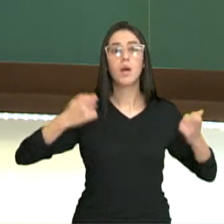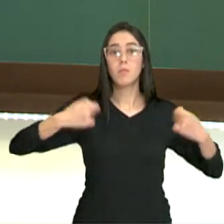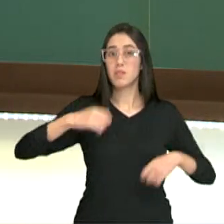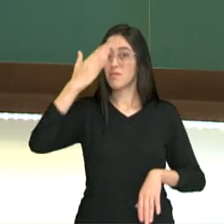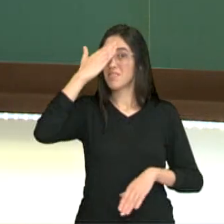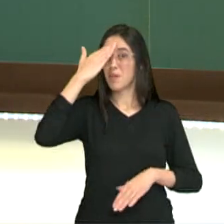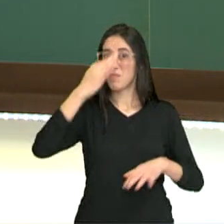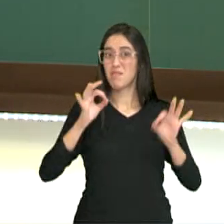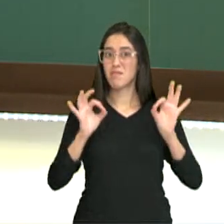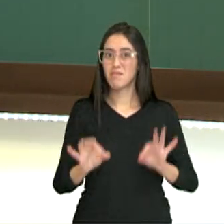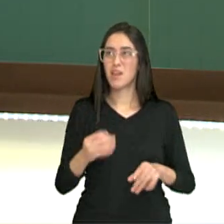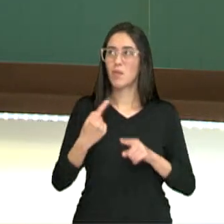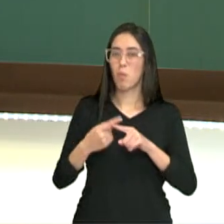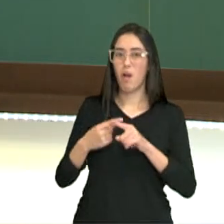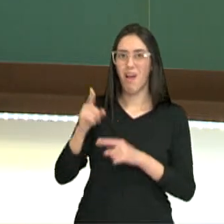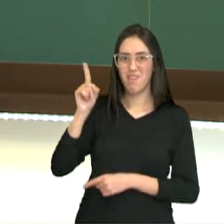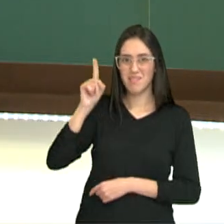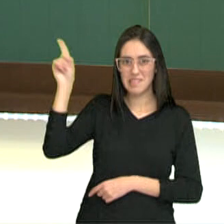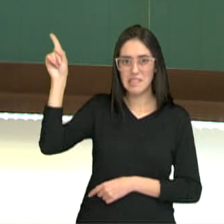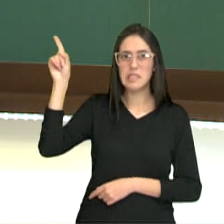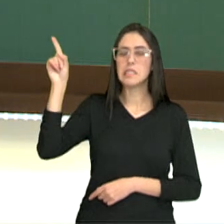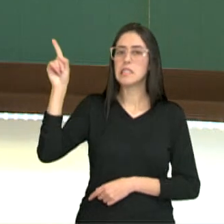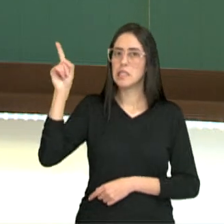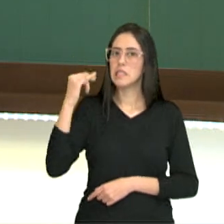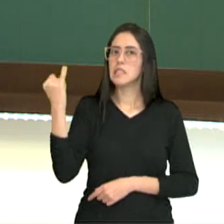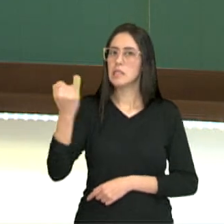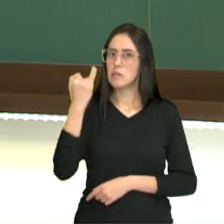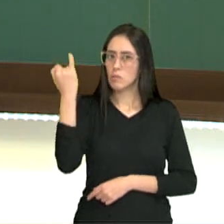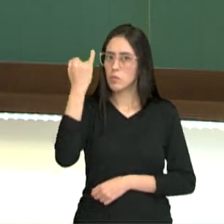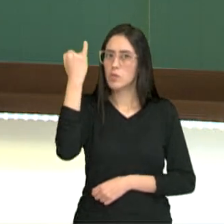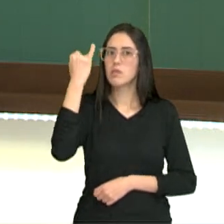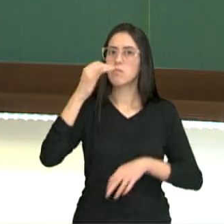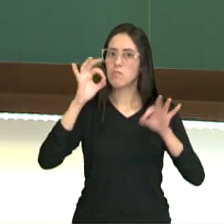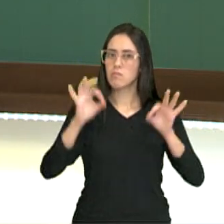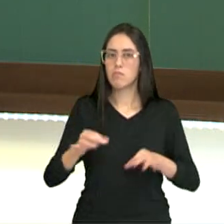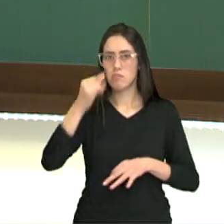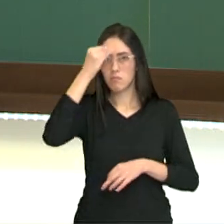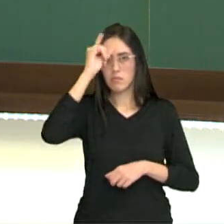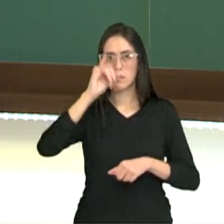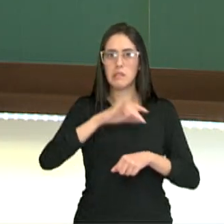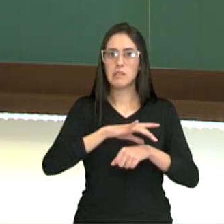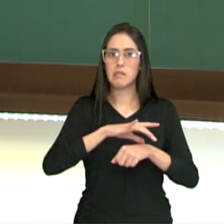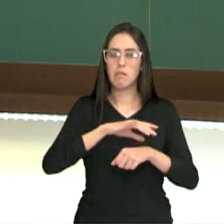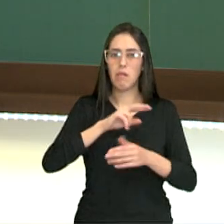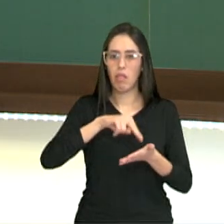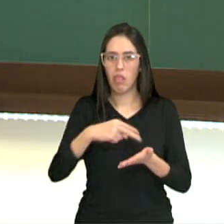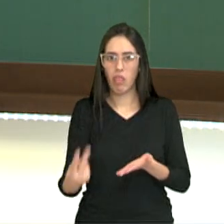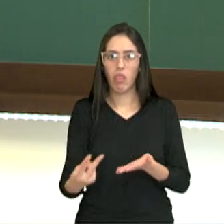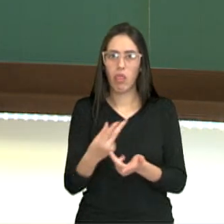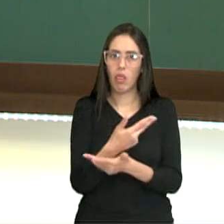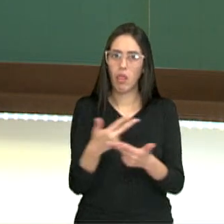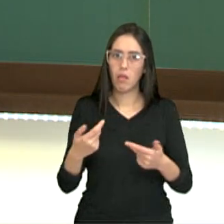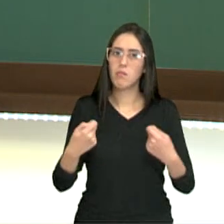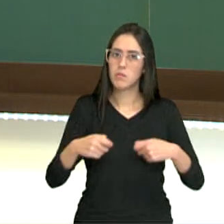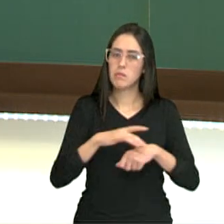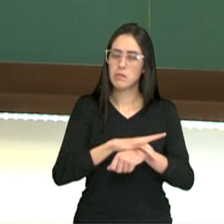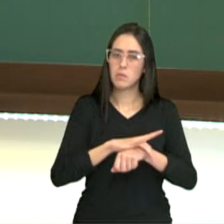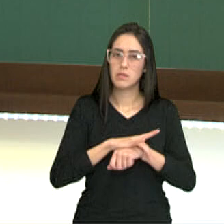para esse tipo de manobra, ela é essencial para evitar problemas com lesões mais graves.